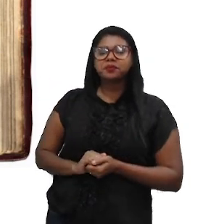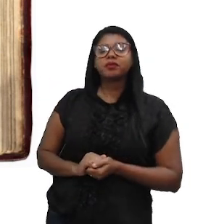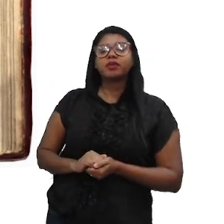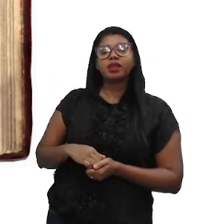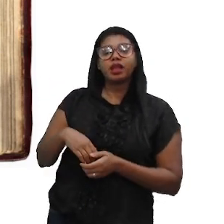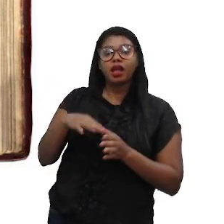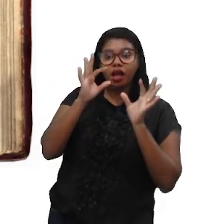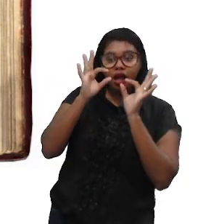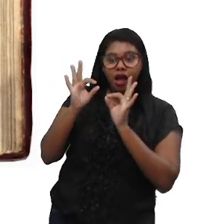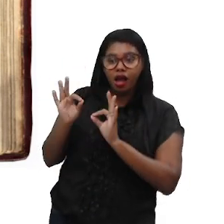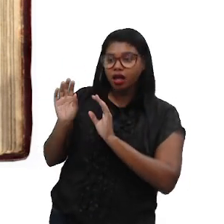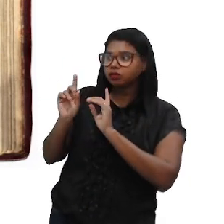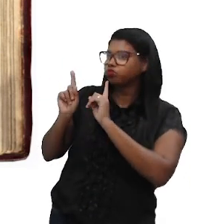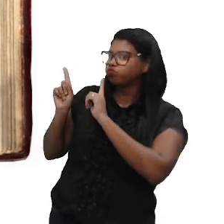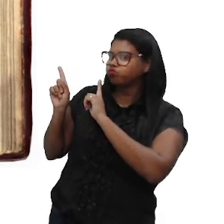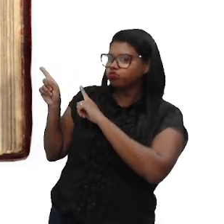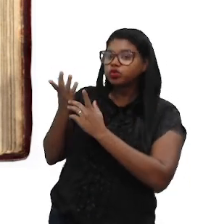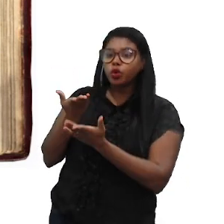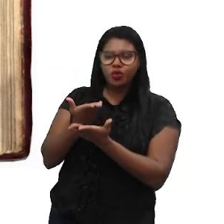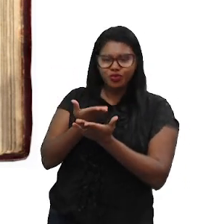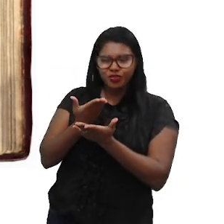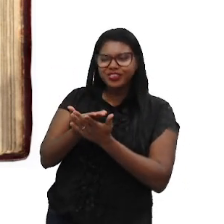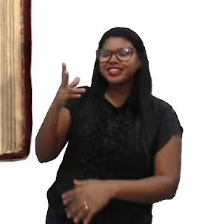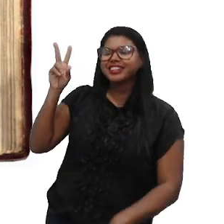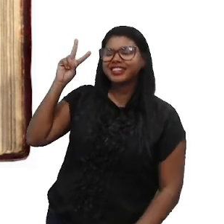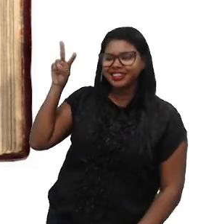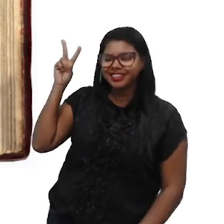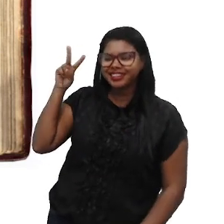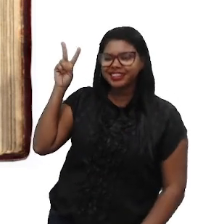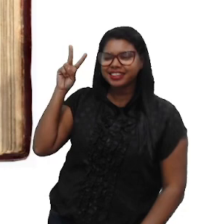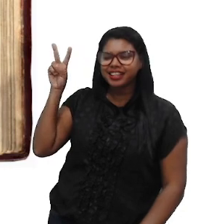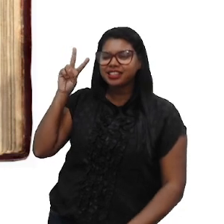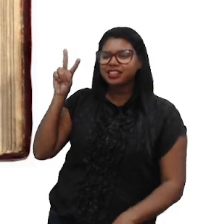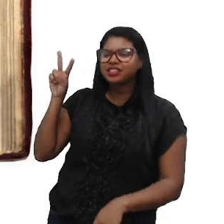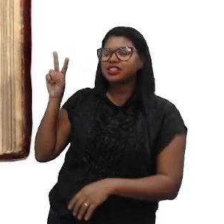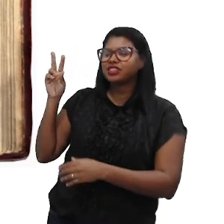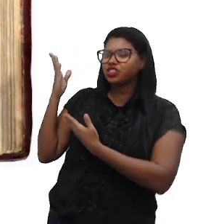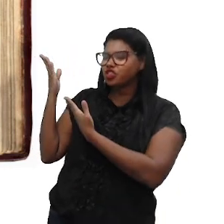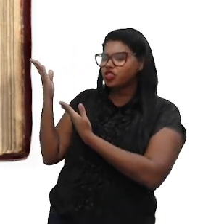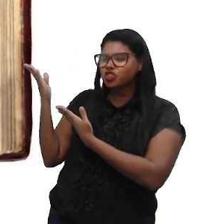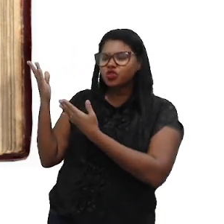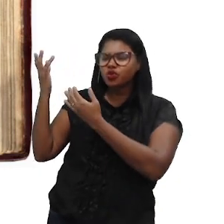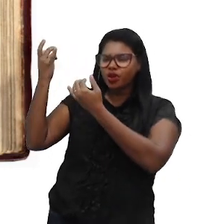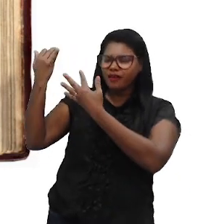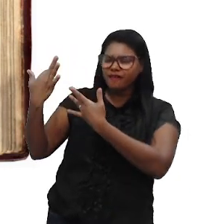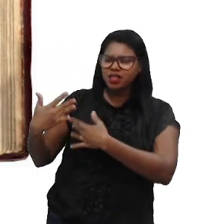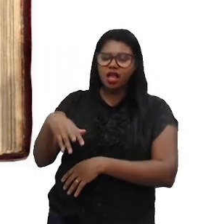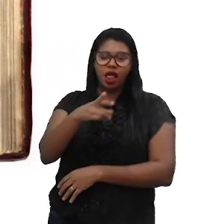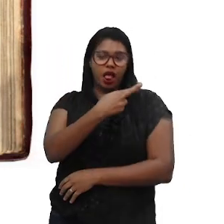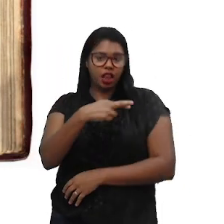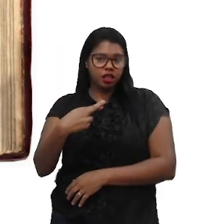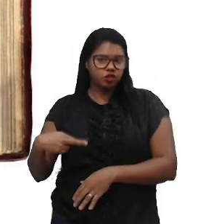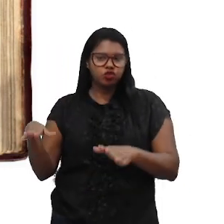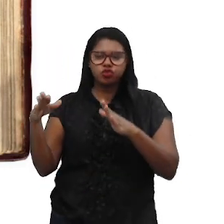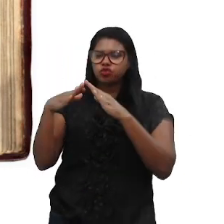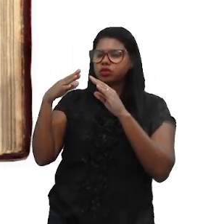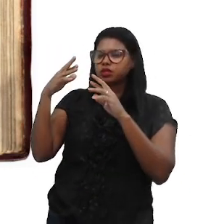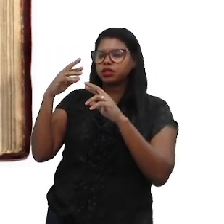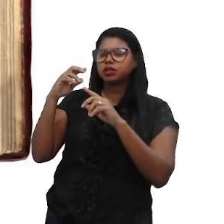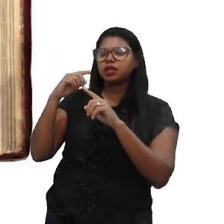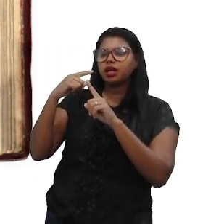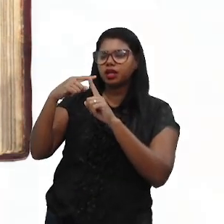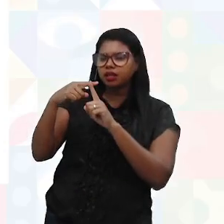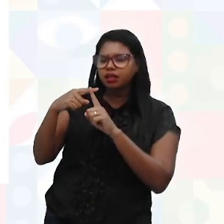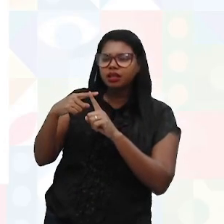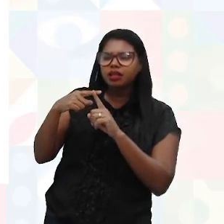viu, porque geralmente quando a gente estuda história, principalmente história das igrejas, das religiões, enfim, do cristianismo, a